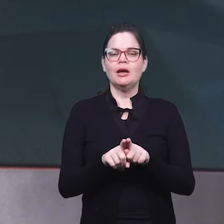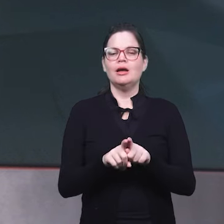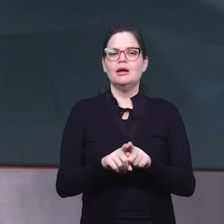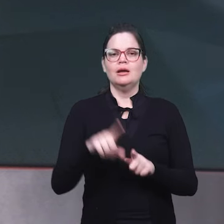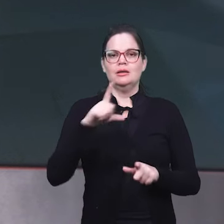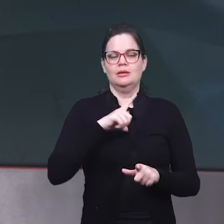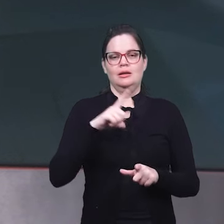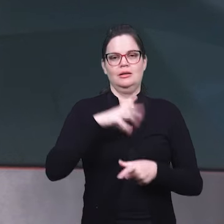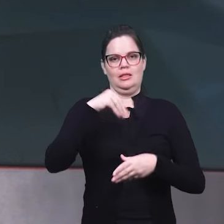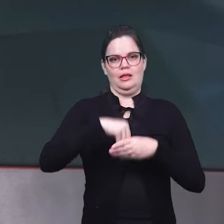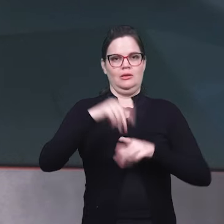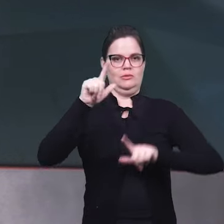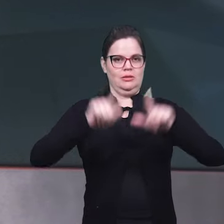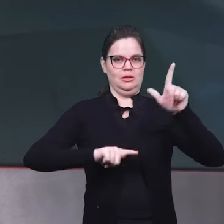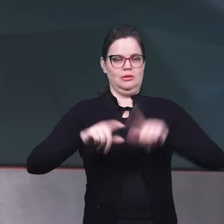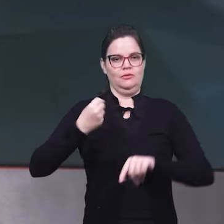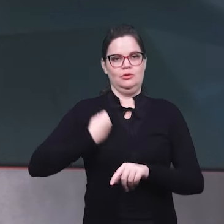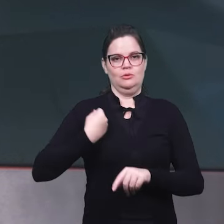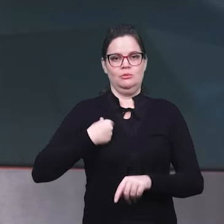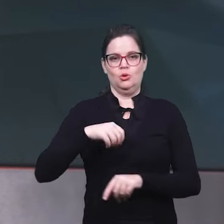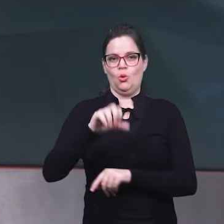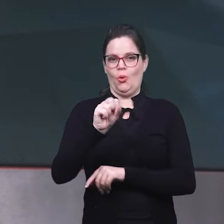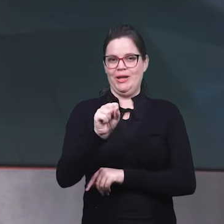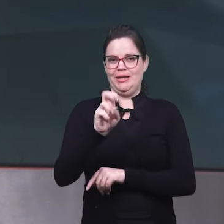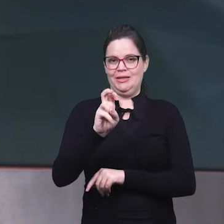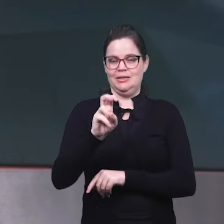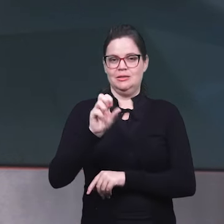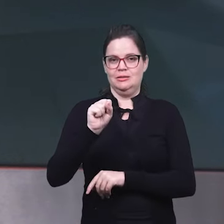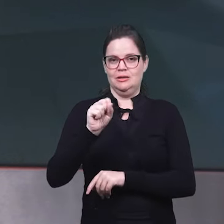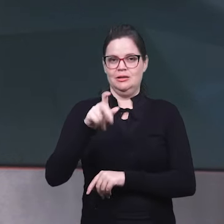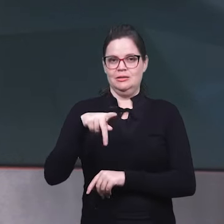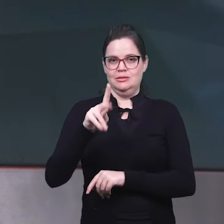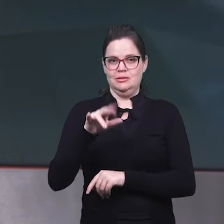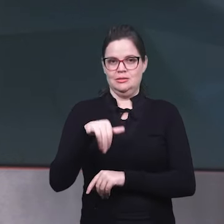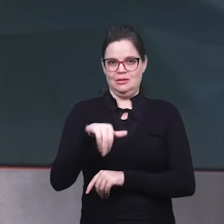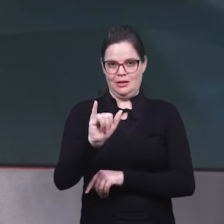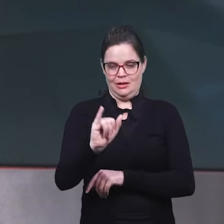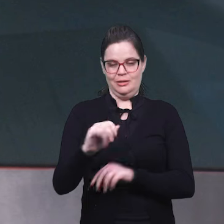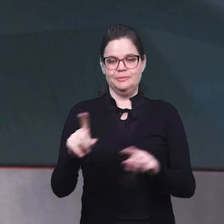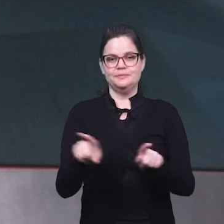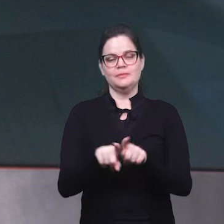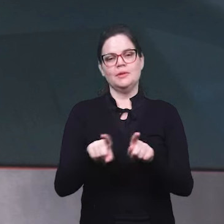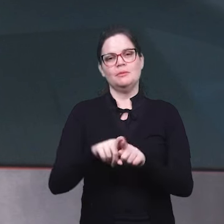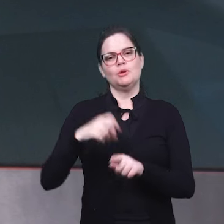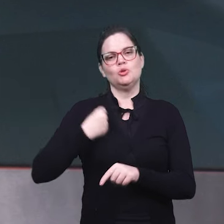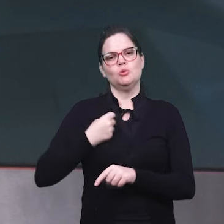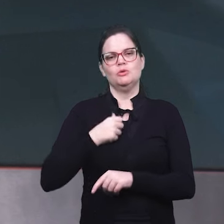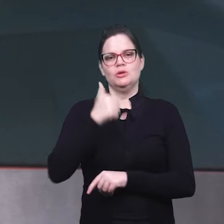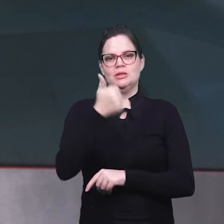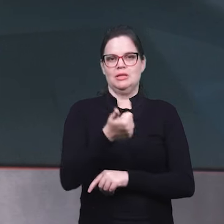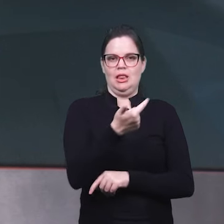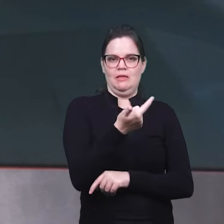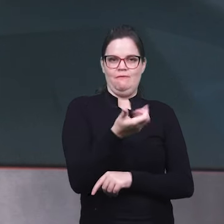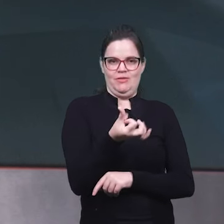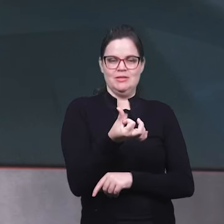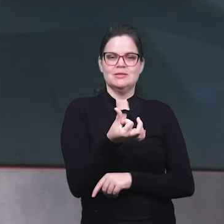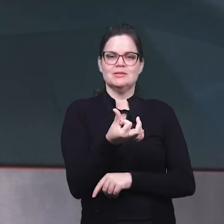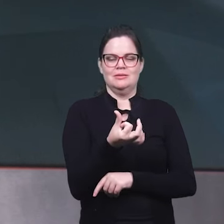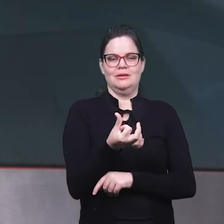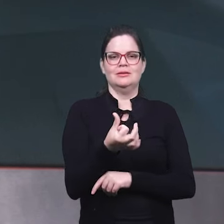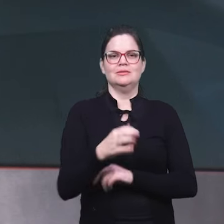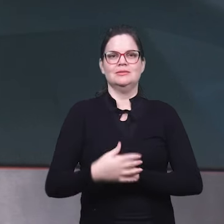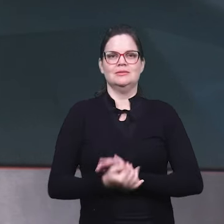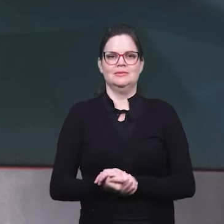também no canal 85 da Sky, 126 da Embratel,